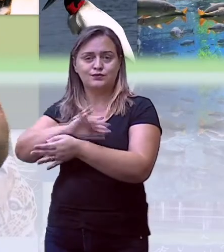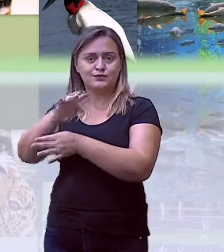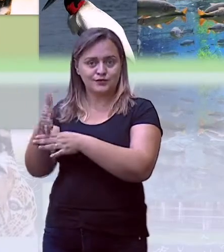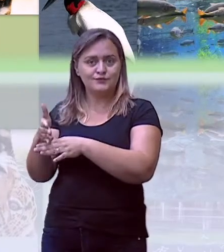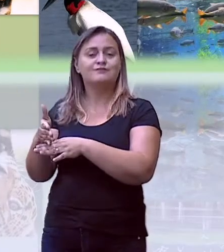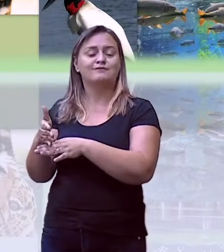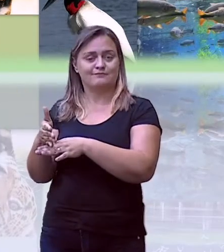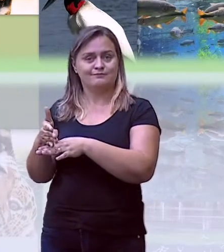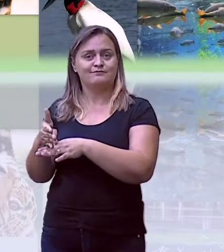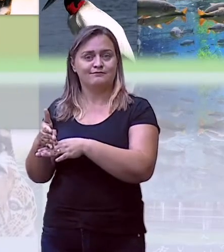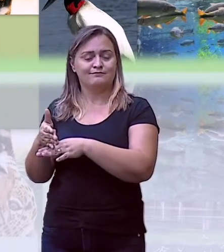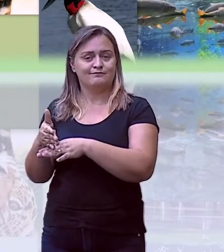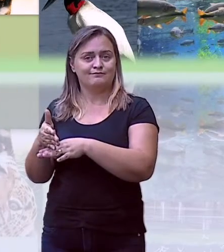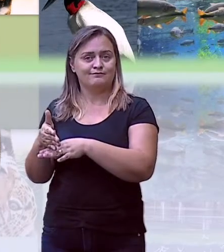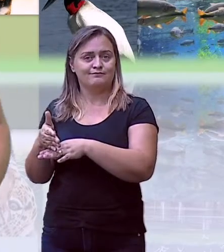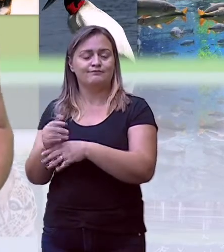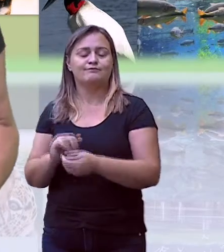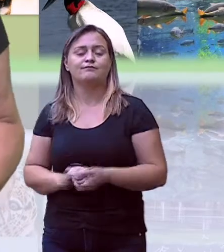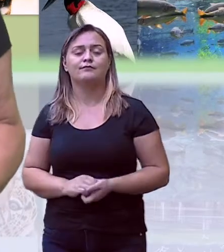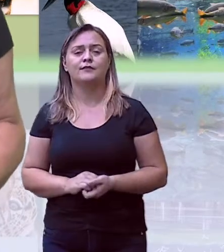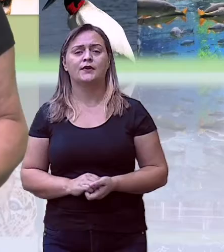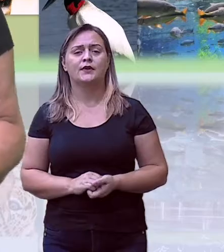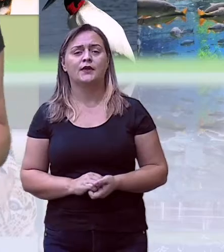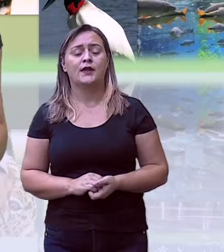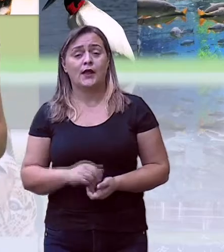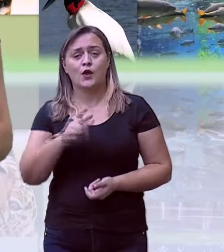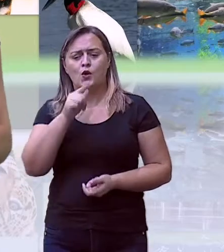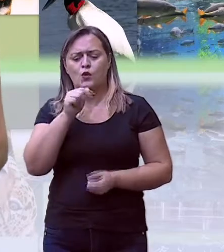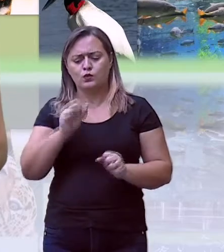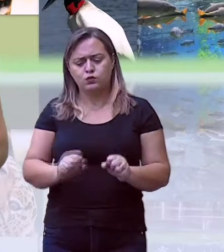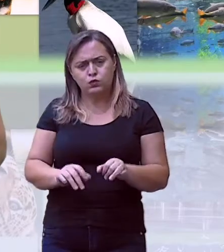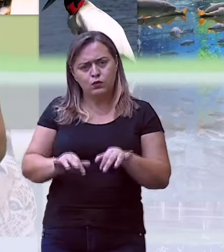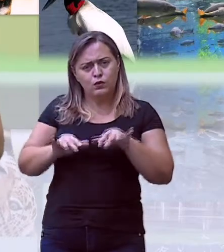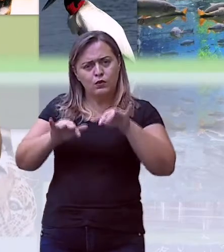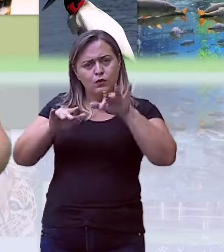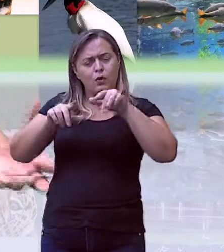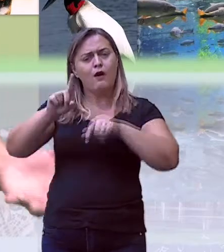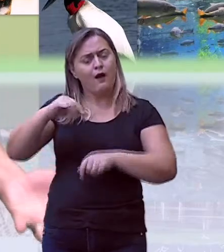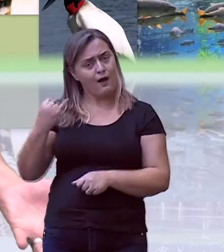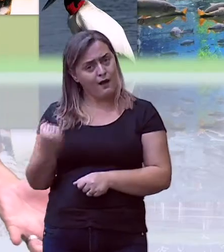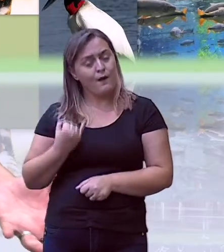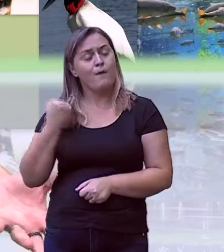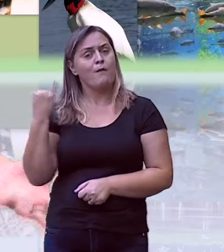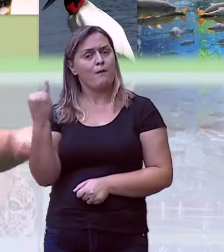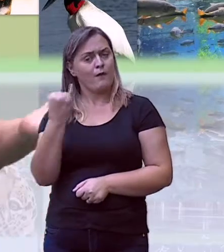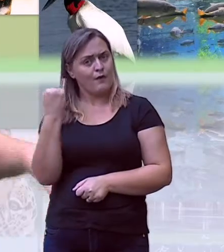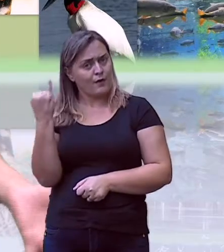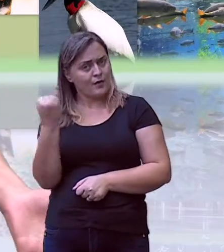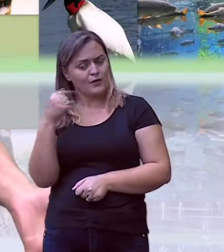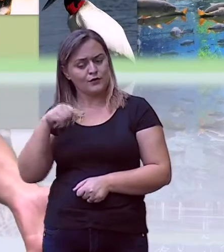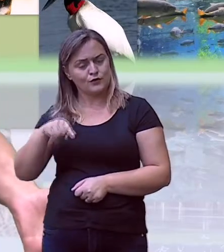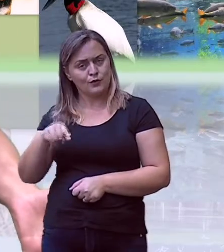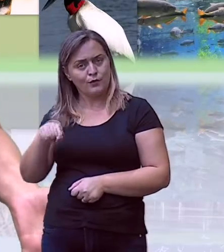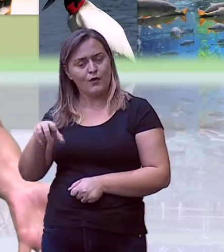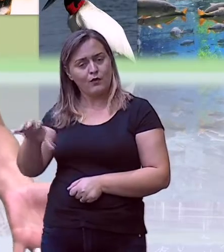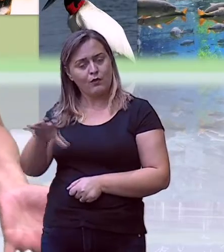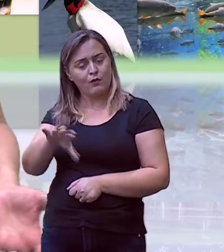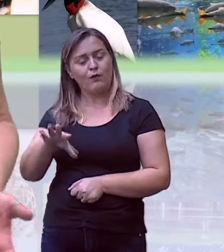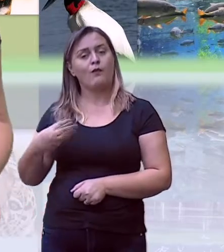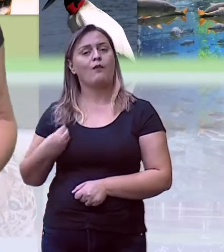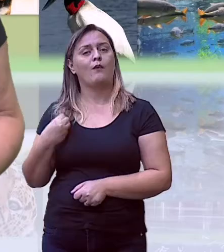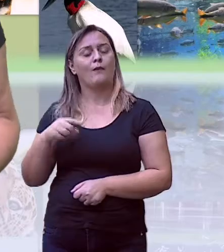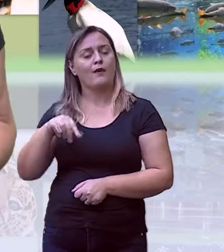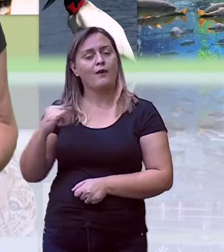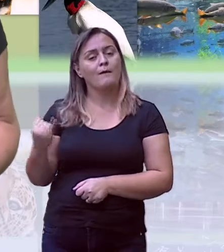A cheia periódica ela é fundamental para a vida dessa região. Como as chuvas, os rios que chegam ao